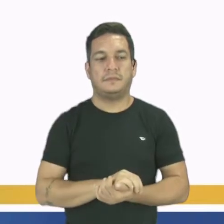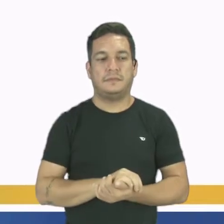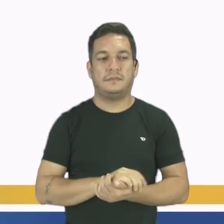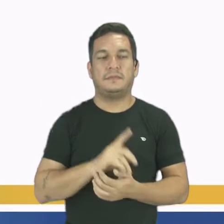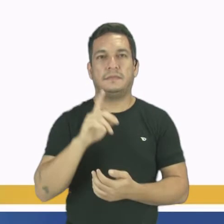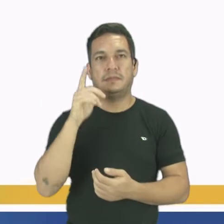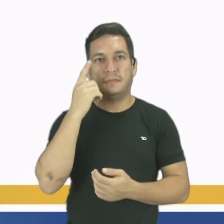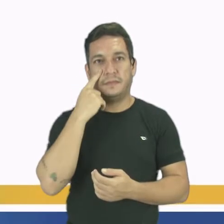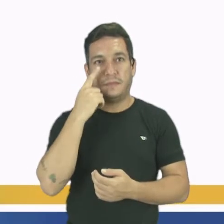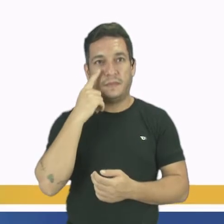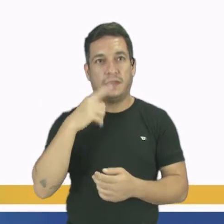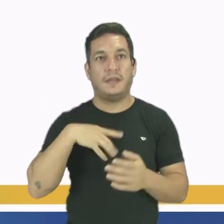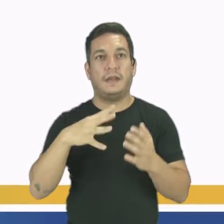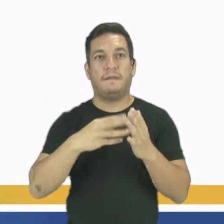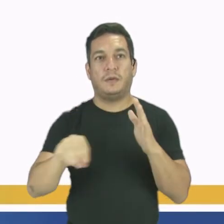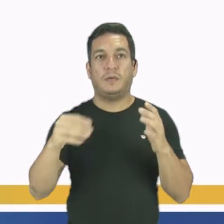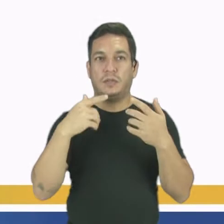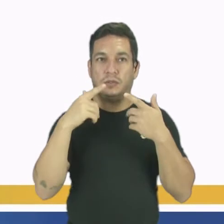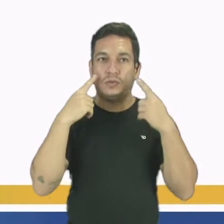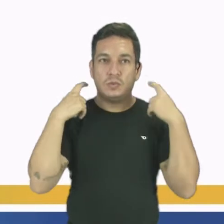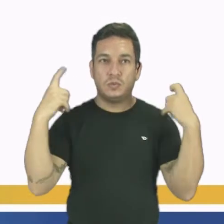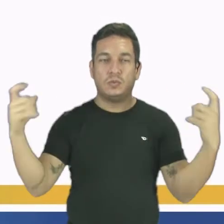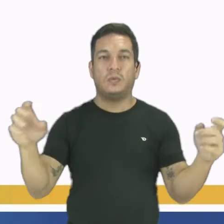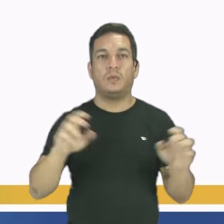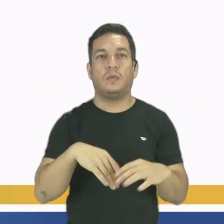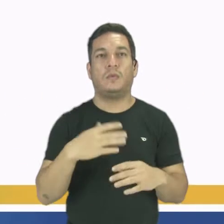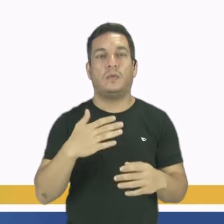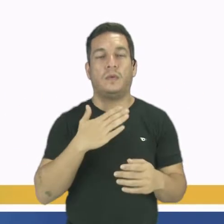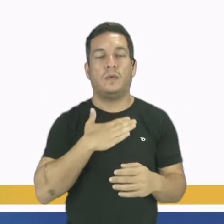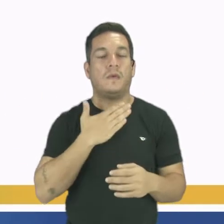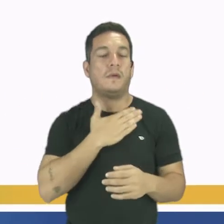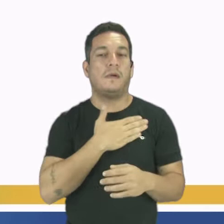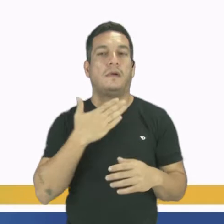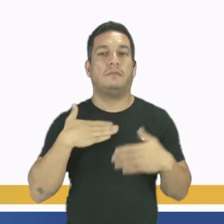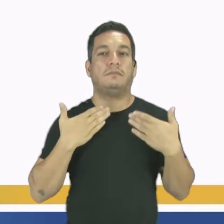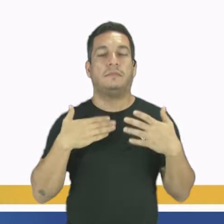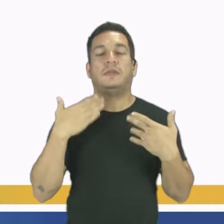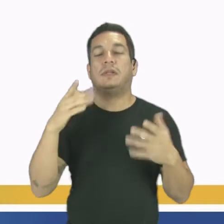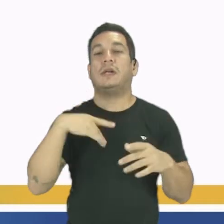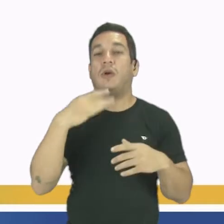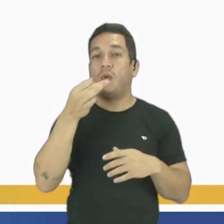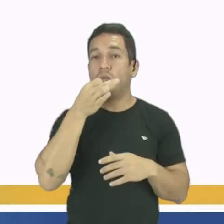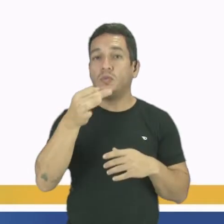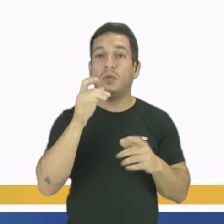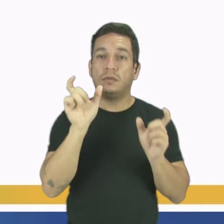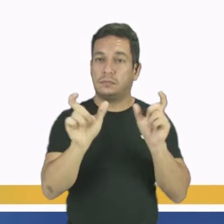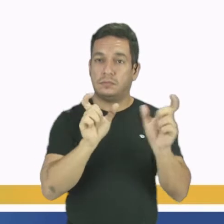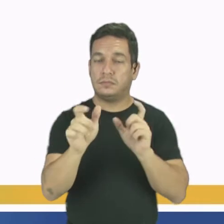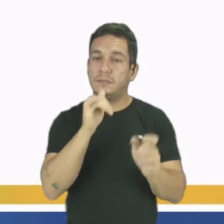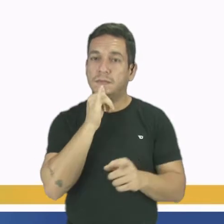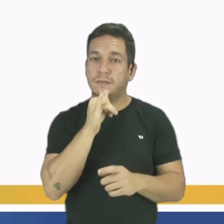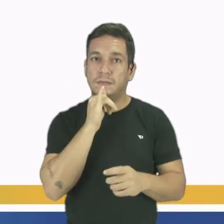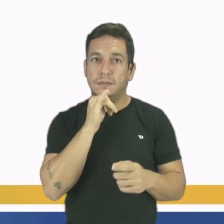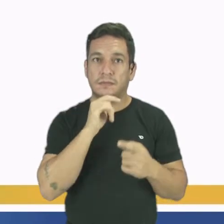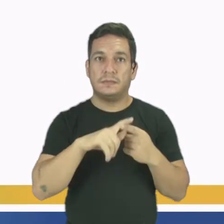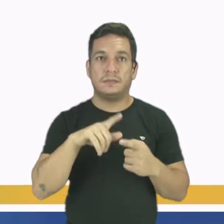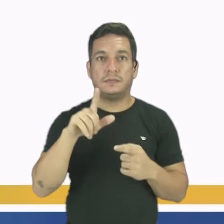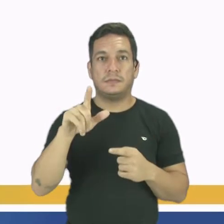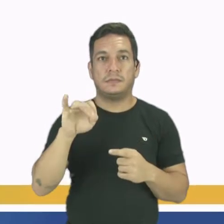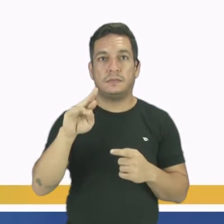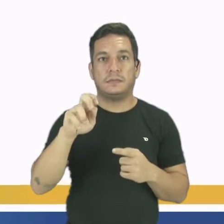Figuras de som ou harmonia e estão associadas à sonoridade das palavras. Exemplos: